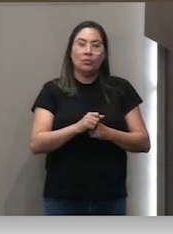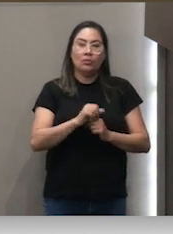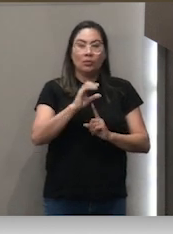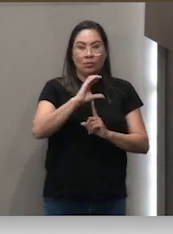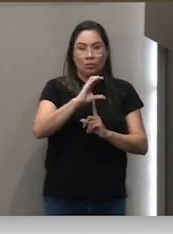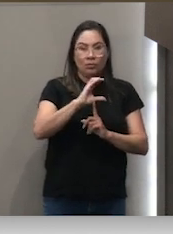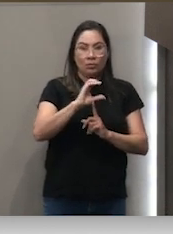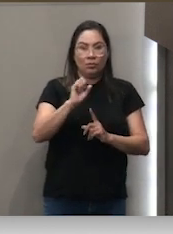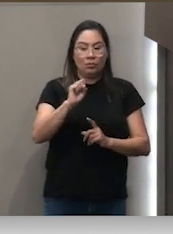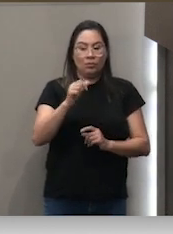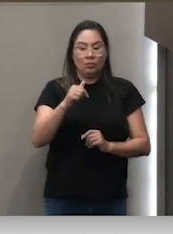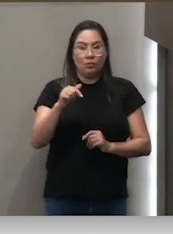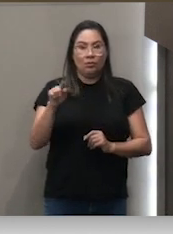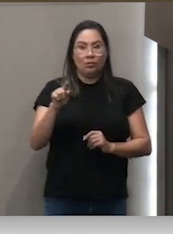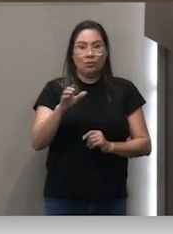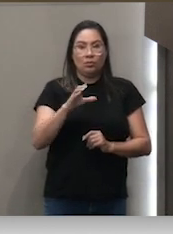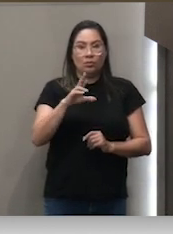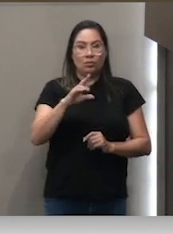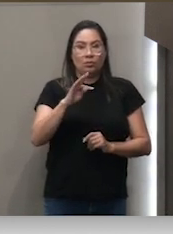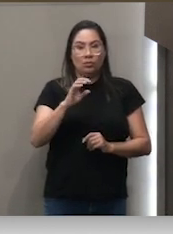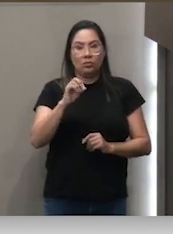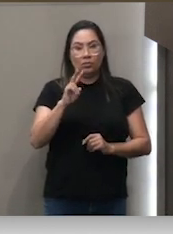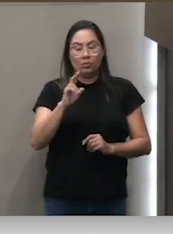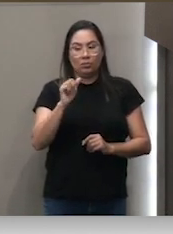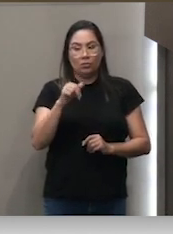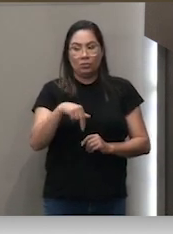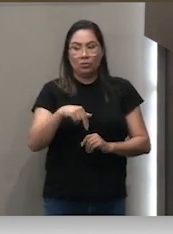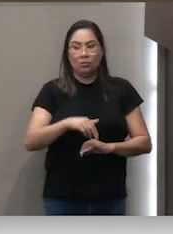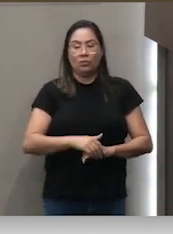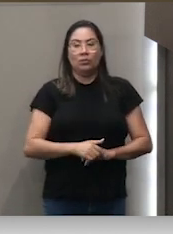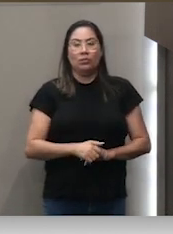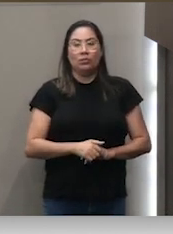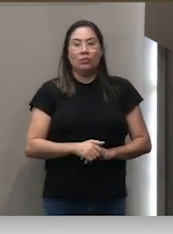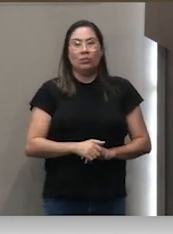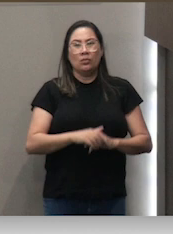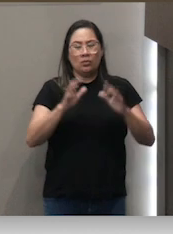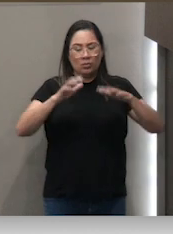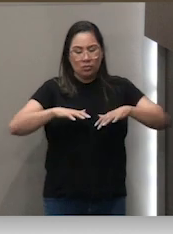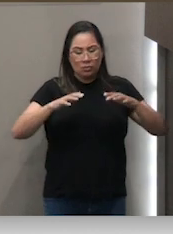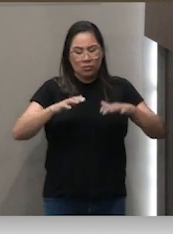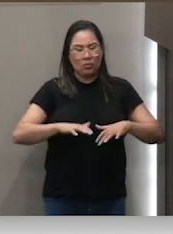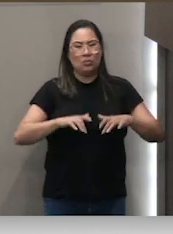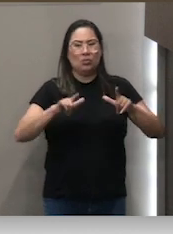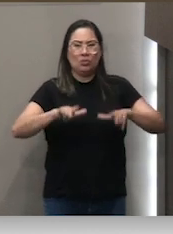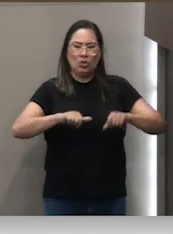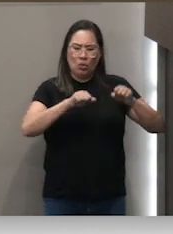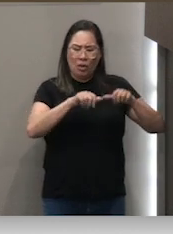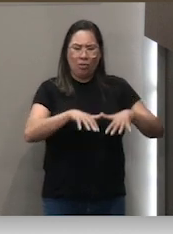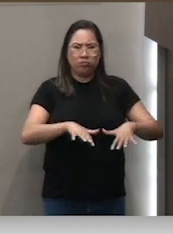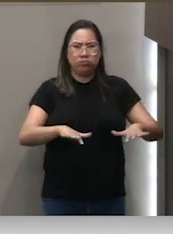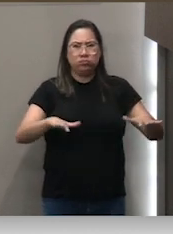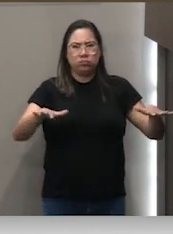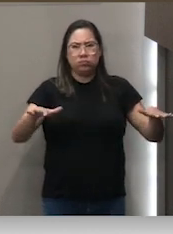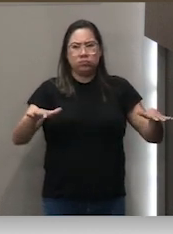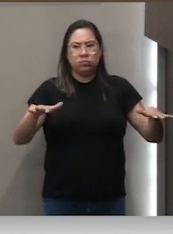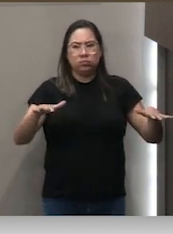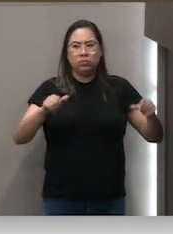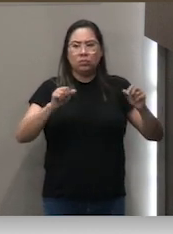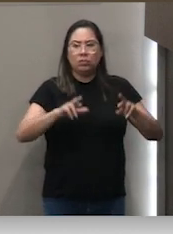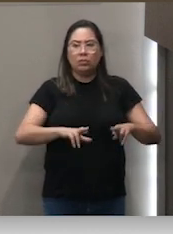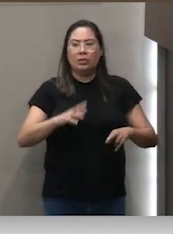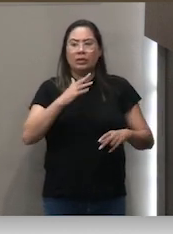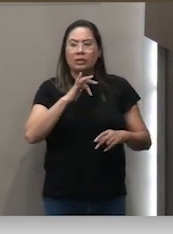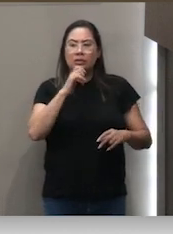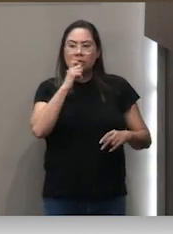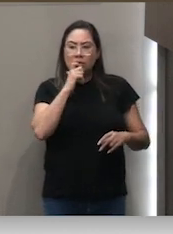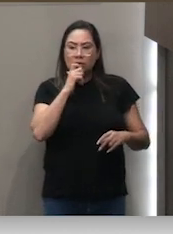tinha, por conta da chuva, e alguns espaços ficavam alagados, uma área que era comum de todas as crianças, chovia,